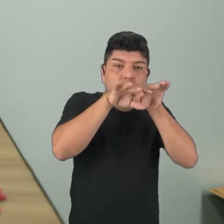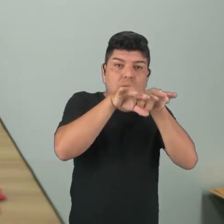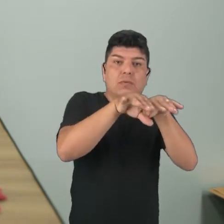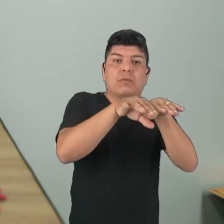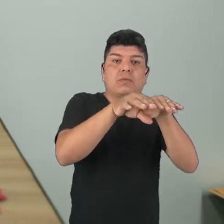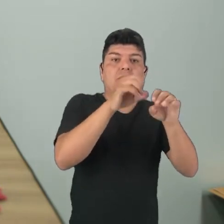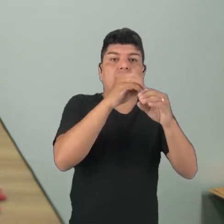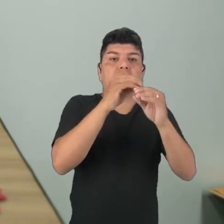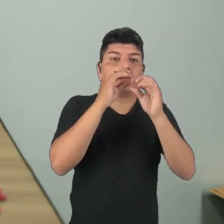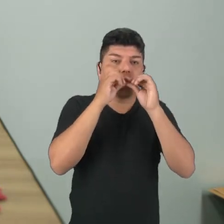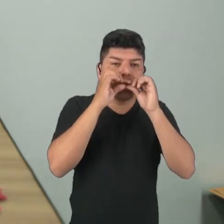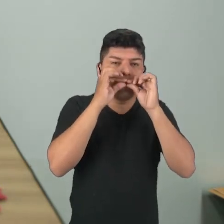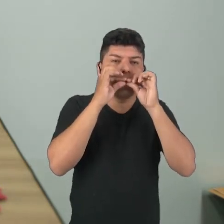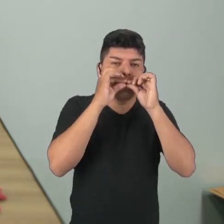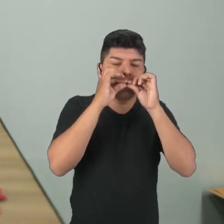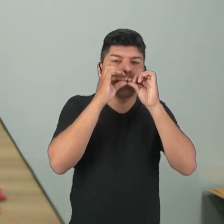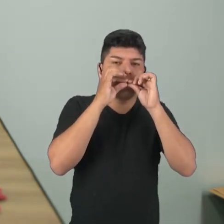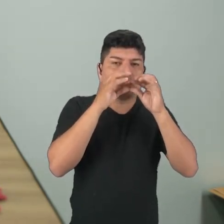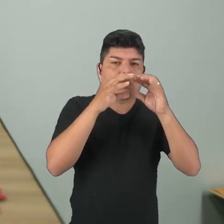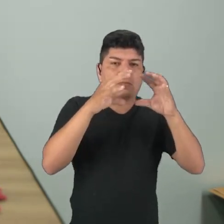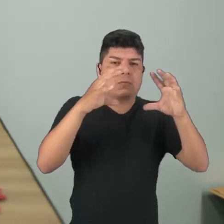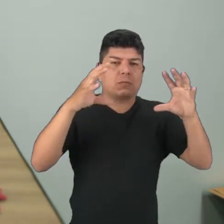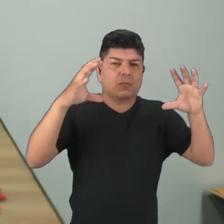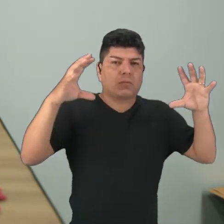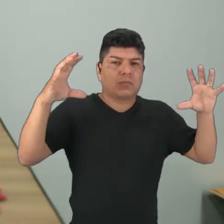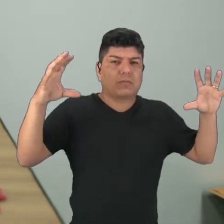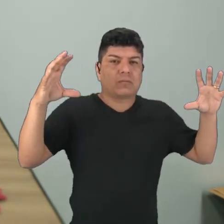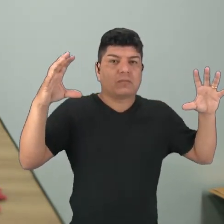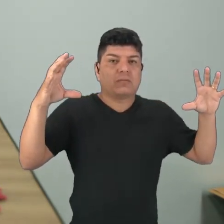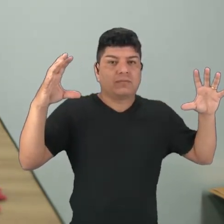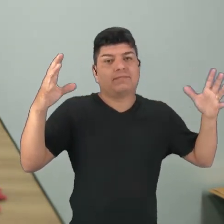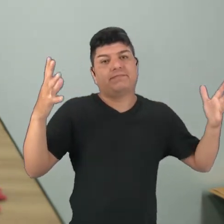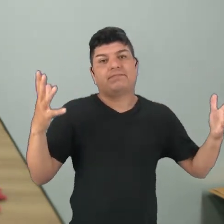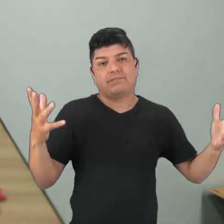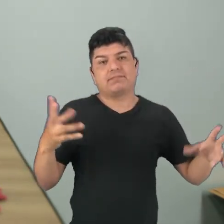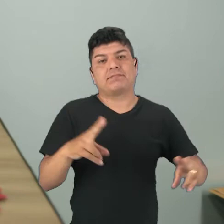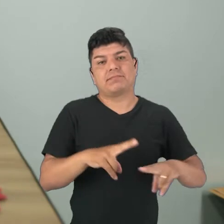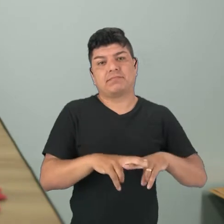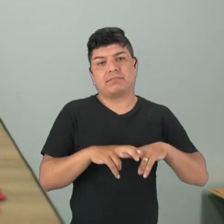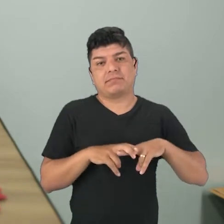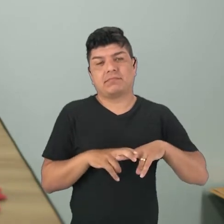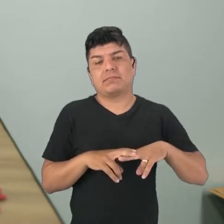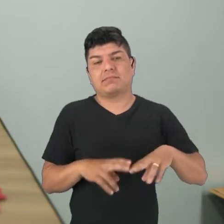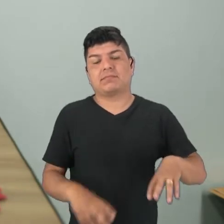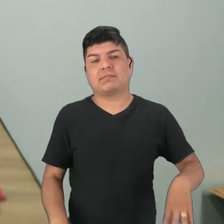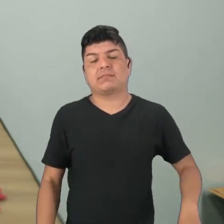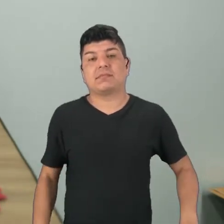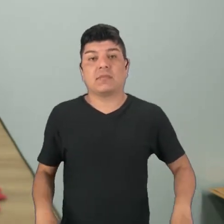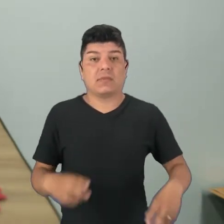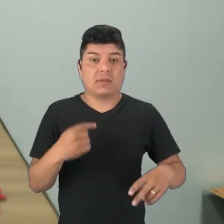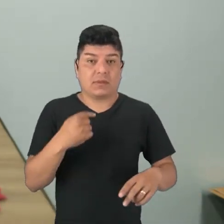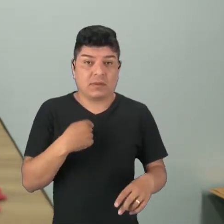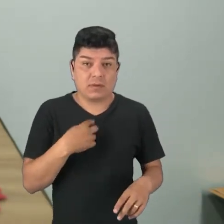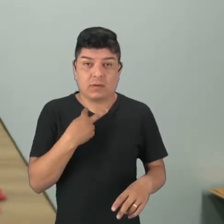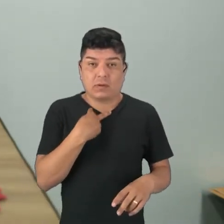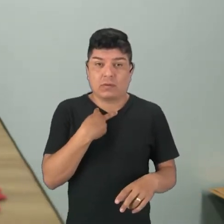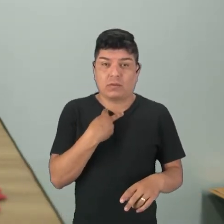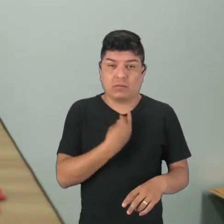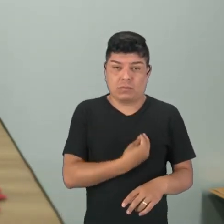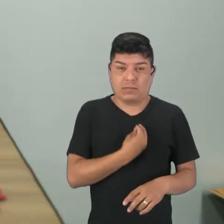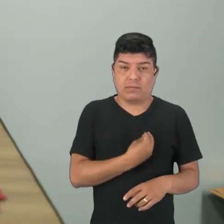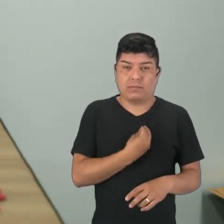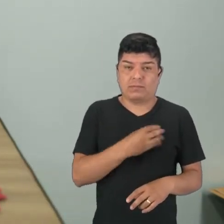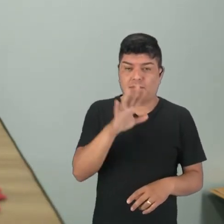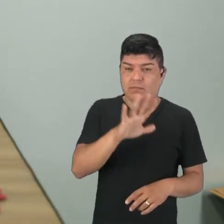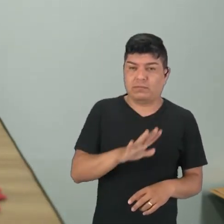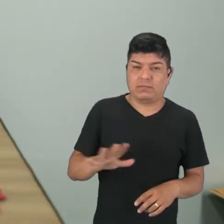se eu encher com uma mangueira de ar é que ele vai ficar cheio, né? Então, por isso que ocupa um lugar no